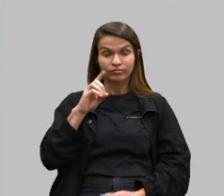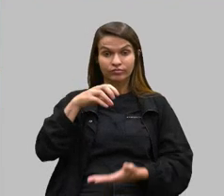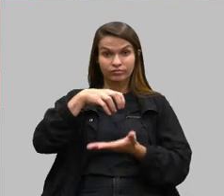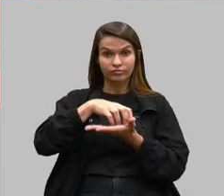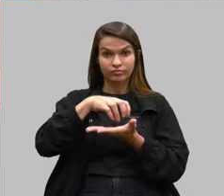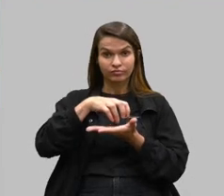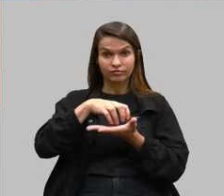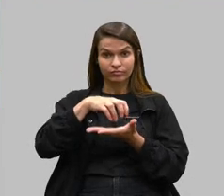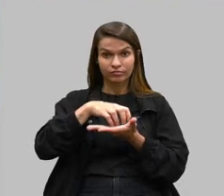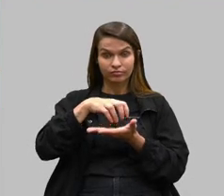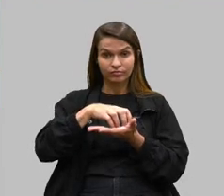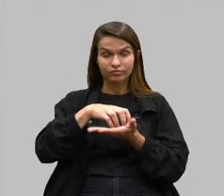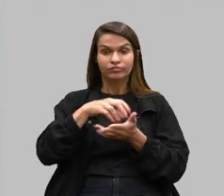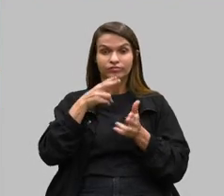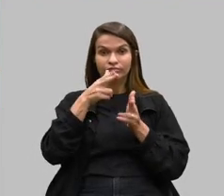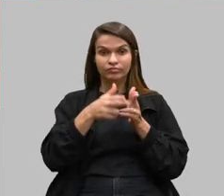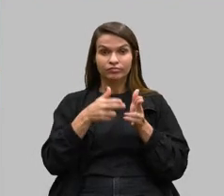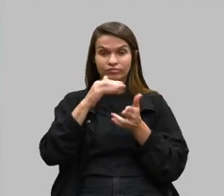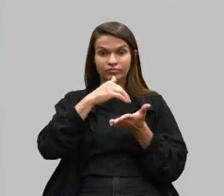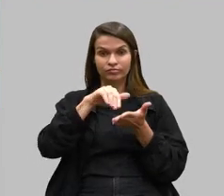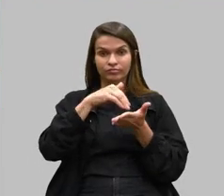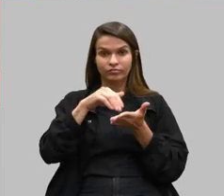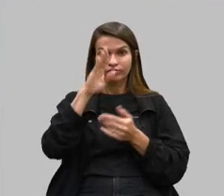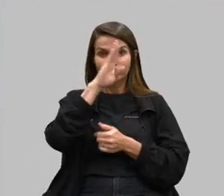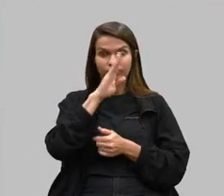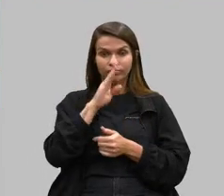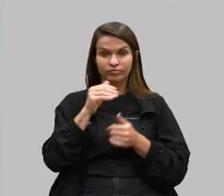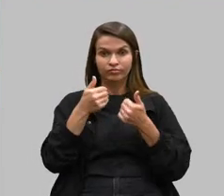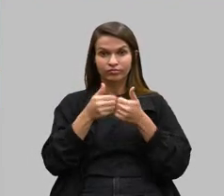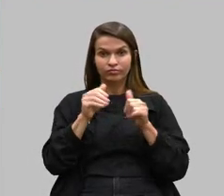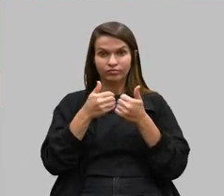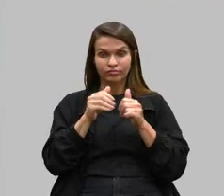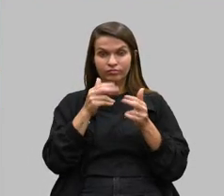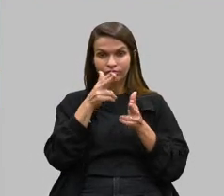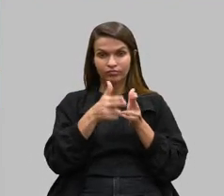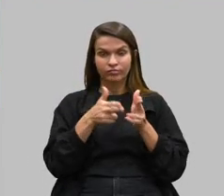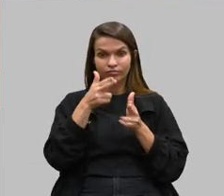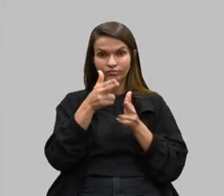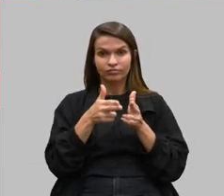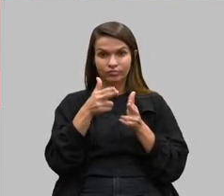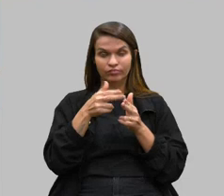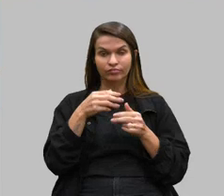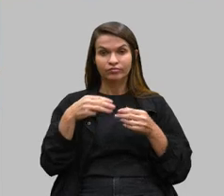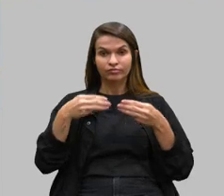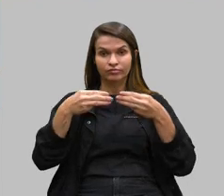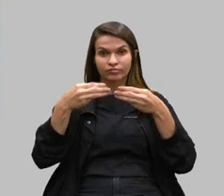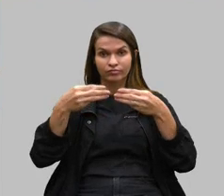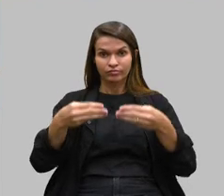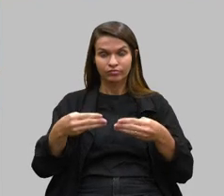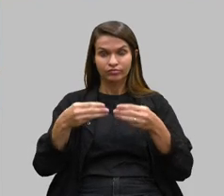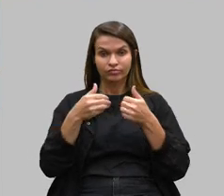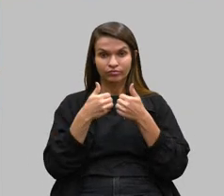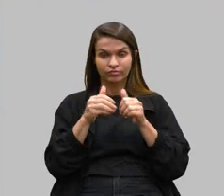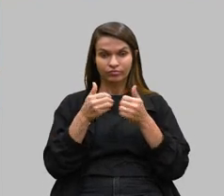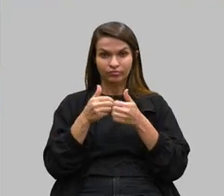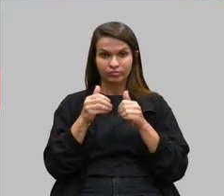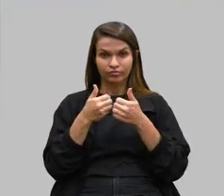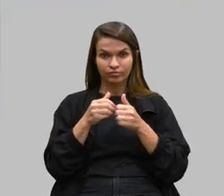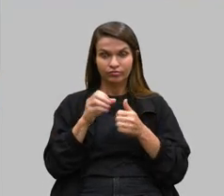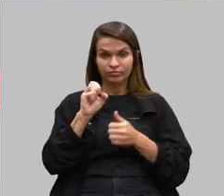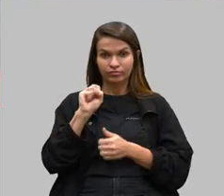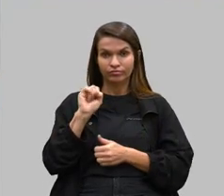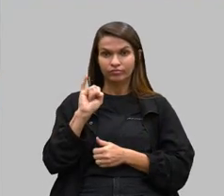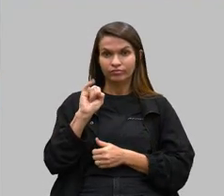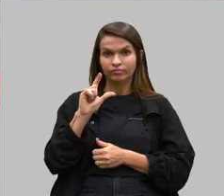outorgas ferroviárias da secretaria nacional de transporte ferroviário do Ministério dos transportes Silvio